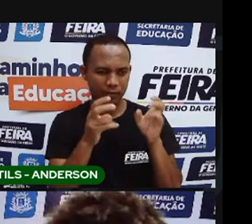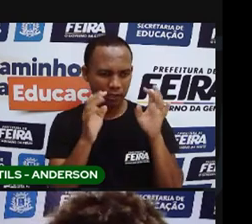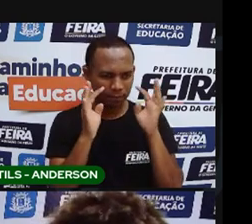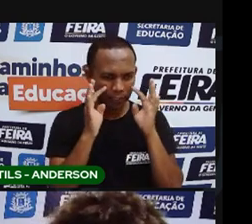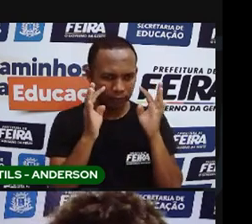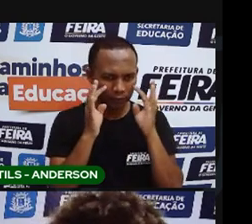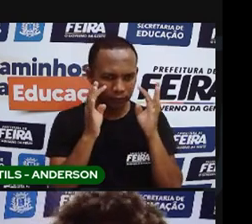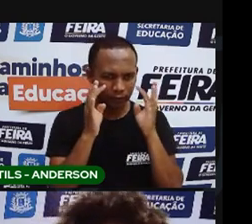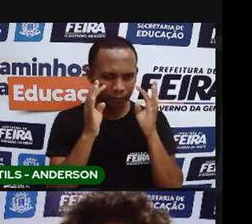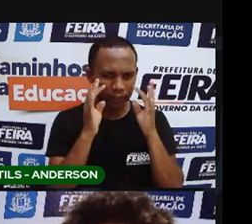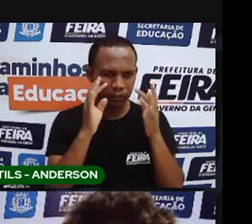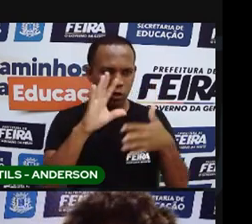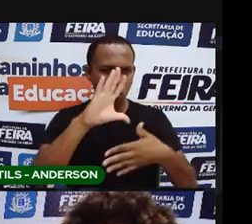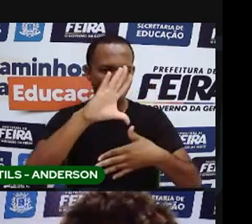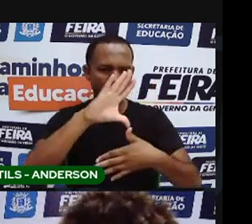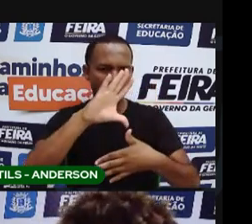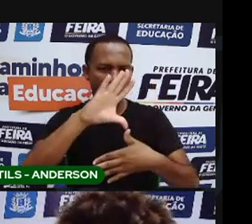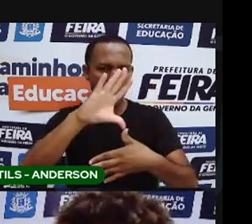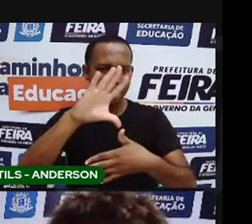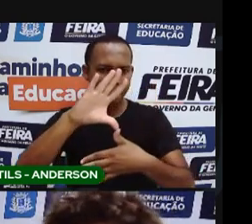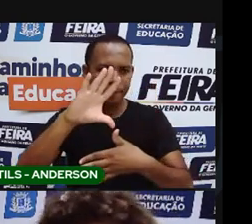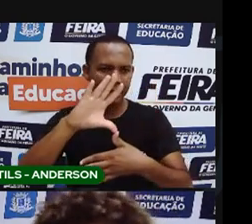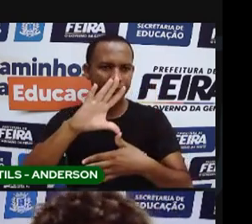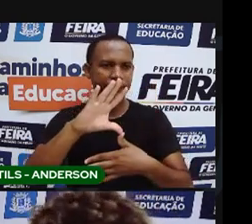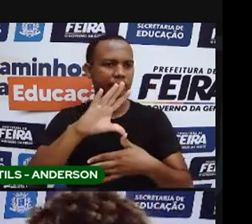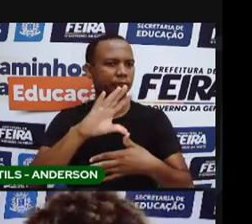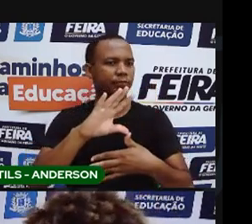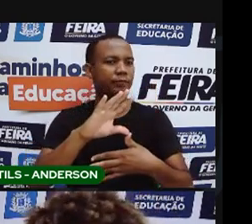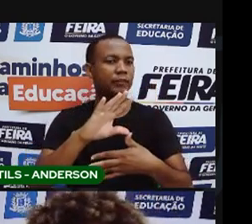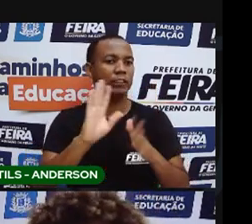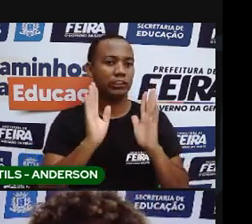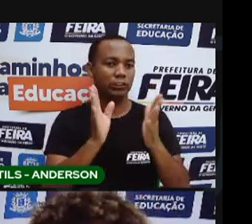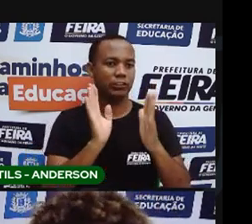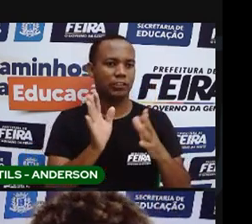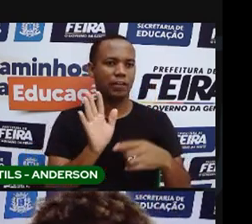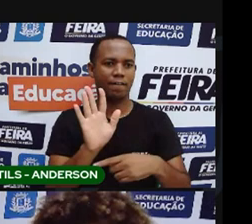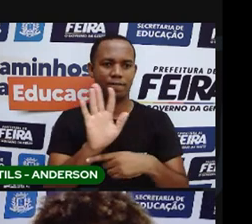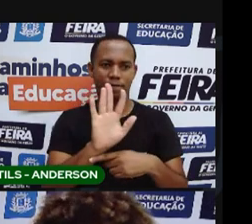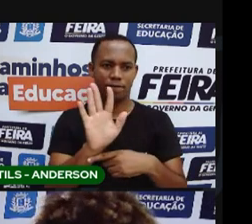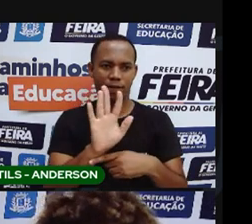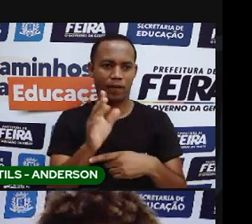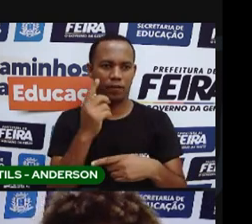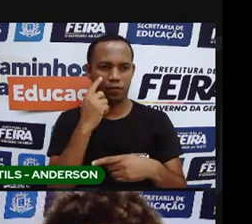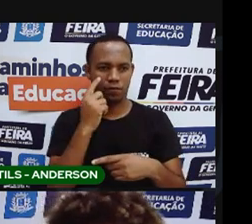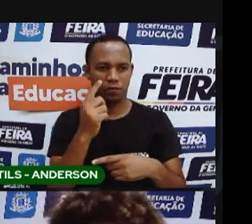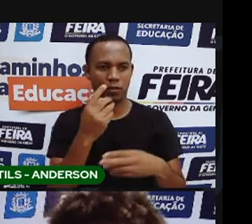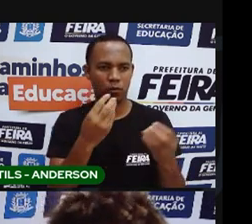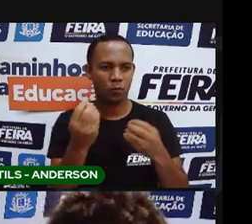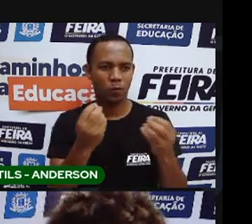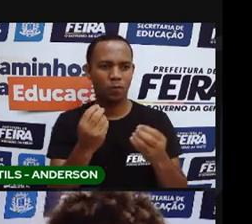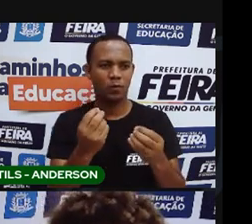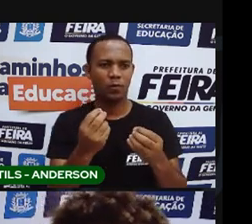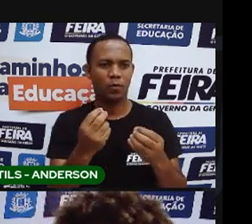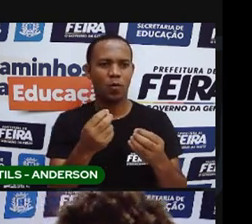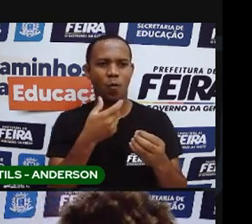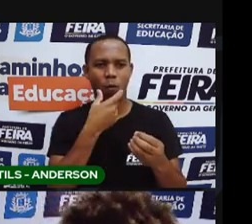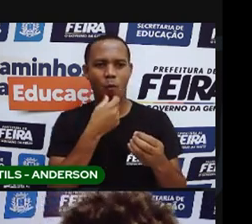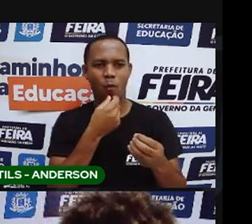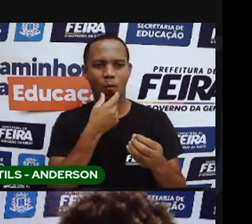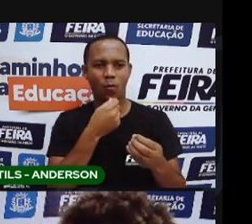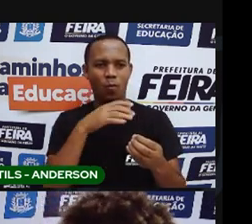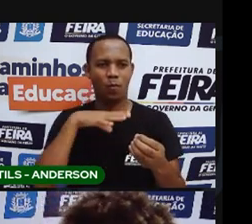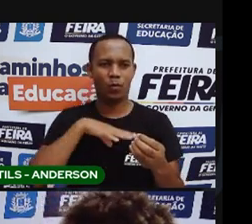responda a atividade. Não só leia o texto, né, mas a gente viu um vídeo agora que falou sobre essa invasão dos portugueses, a chegada dos portugueses, que não